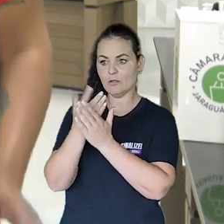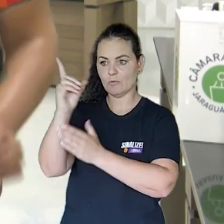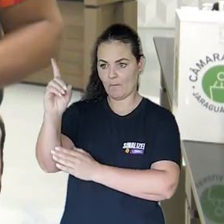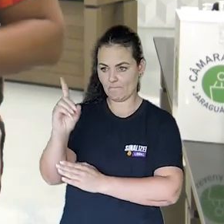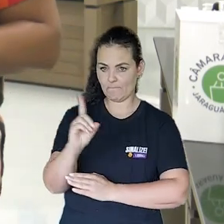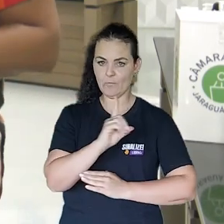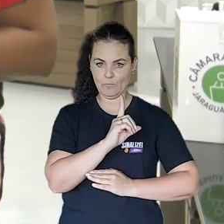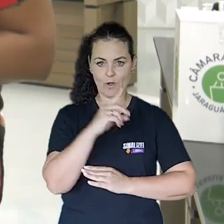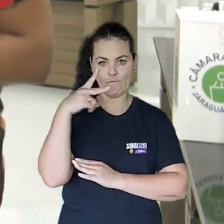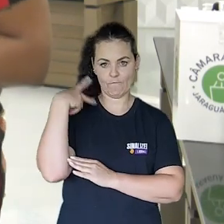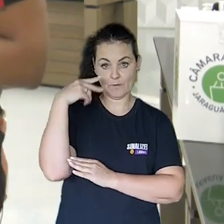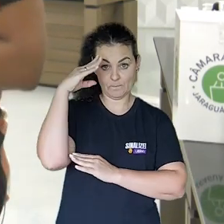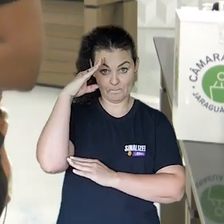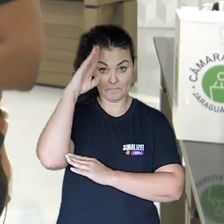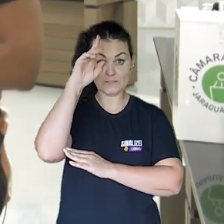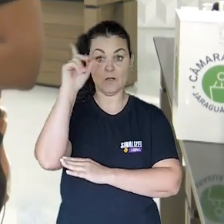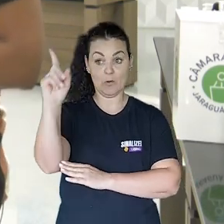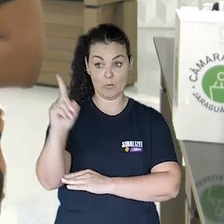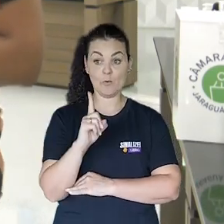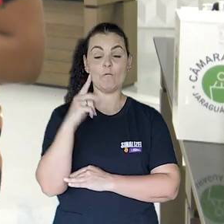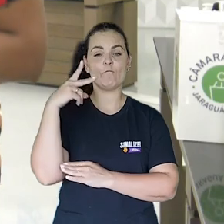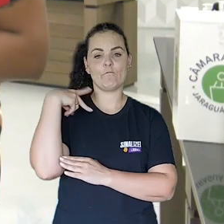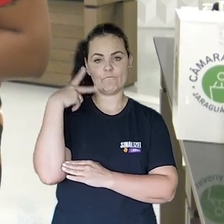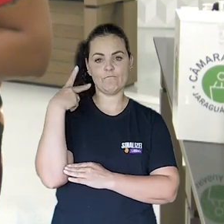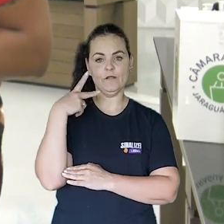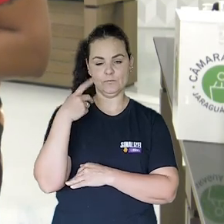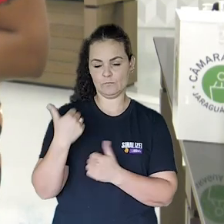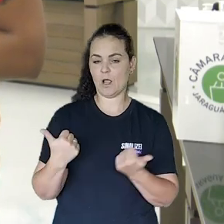escolas encaminhem os dois nomes para nós.